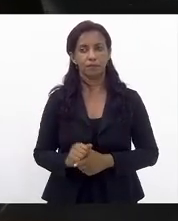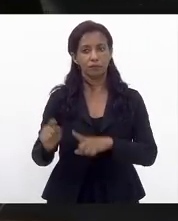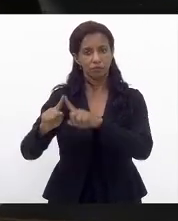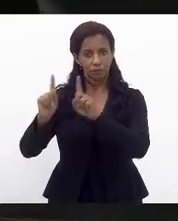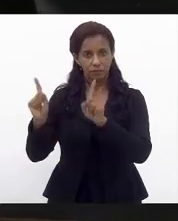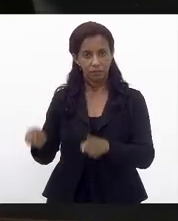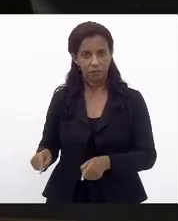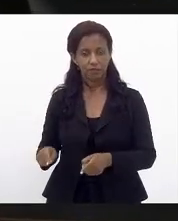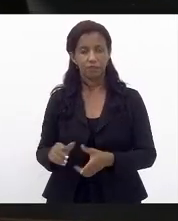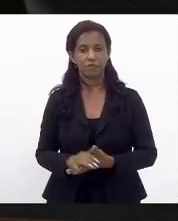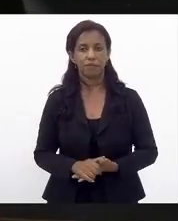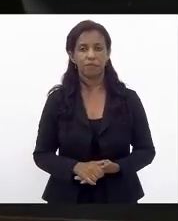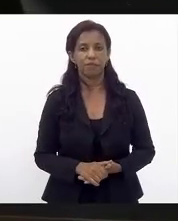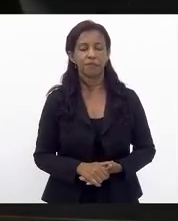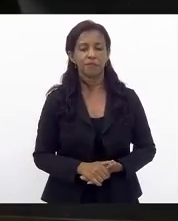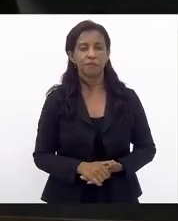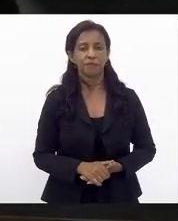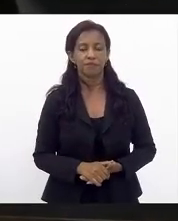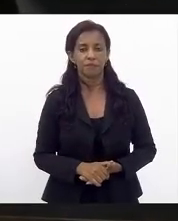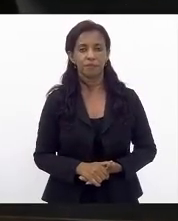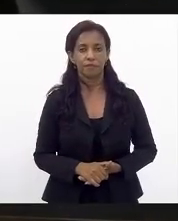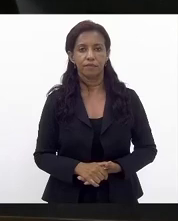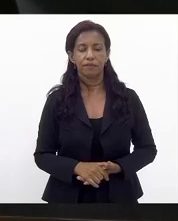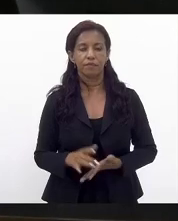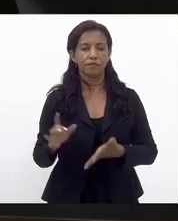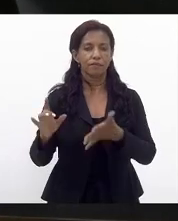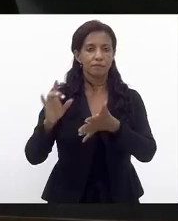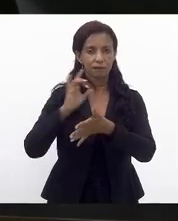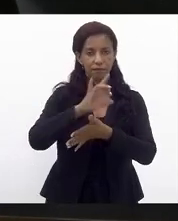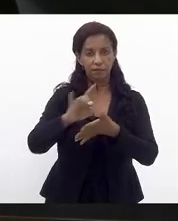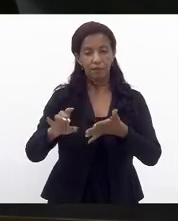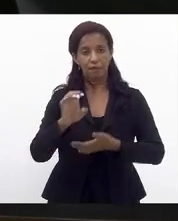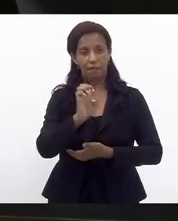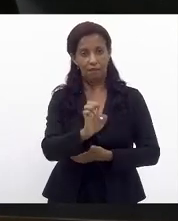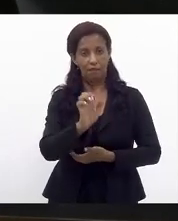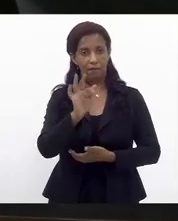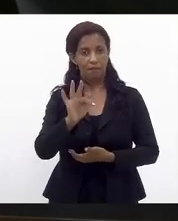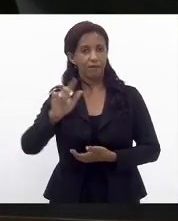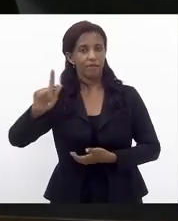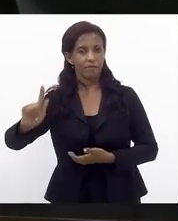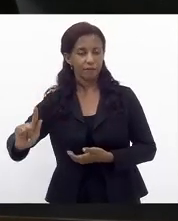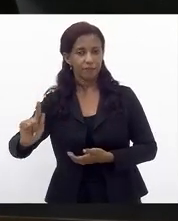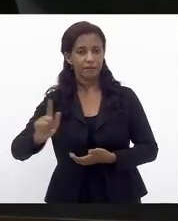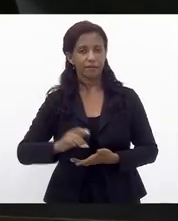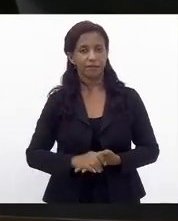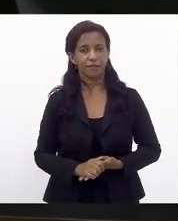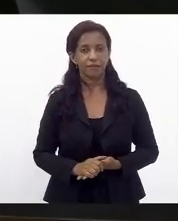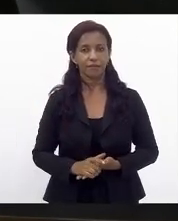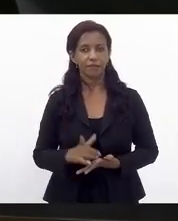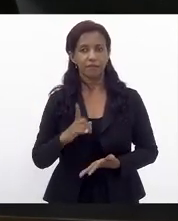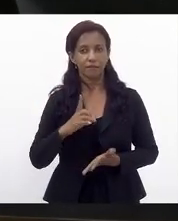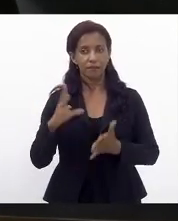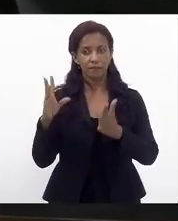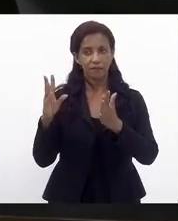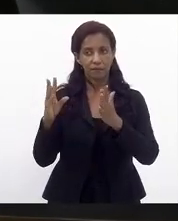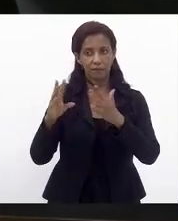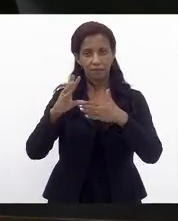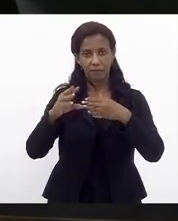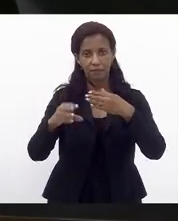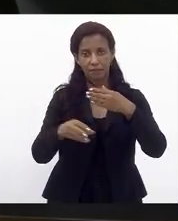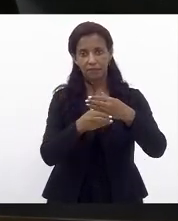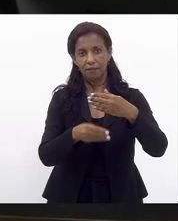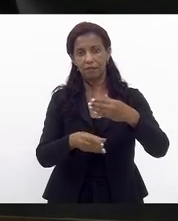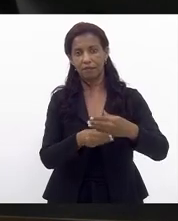funcionários né que a sãozita é FG né Tem um adjetivo